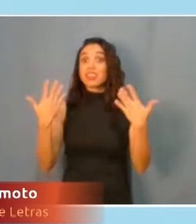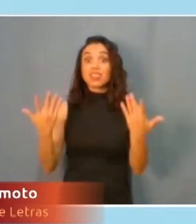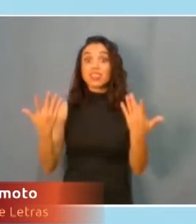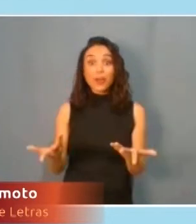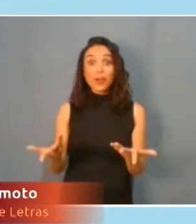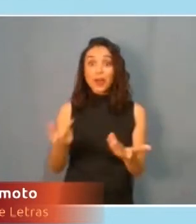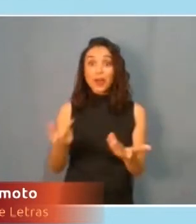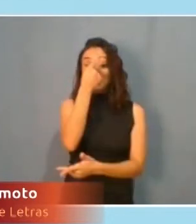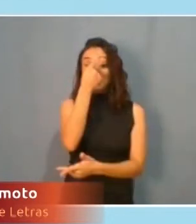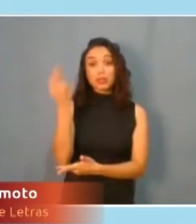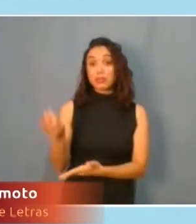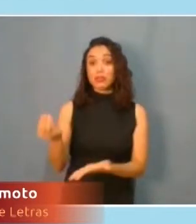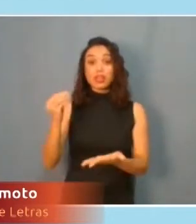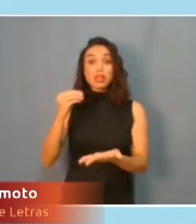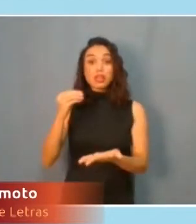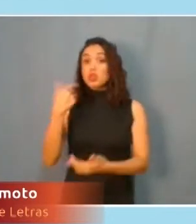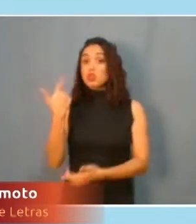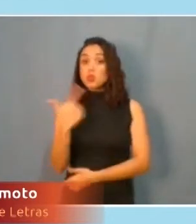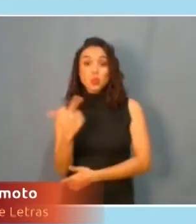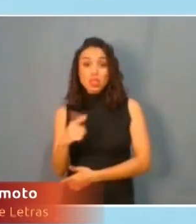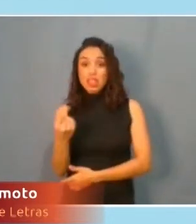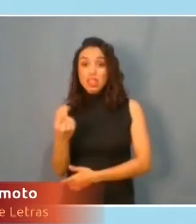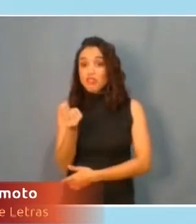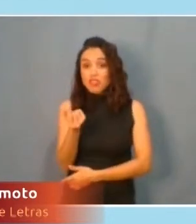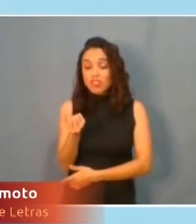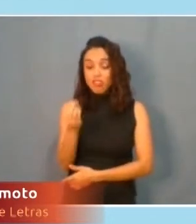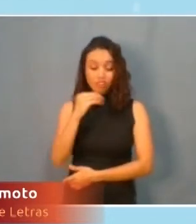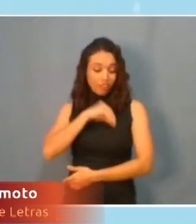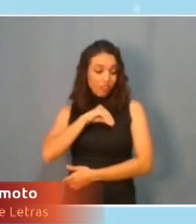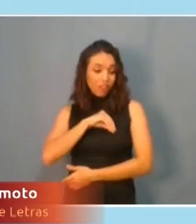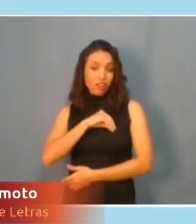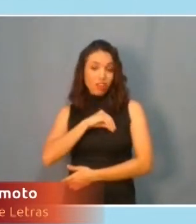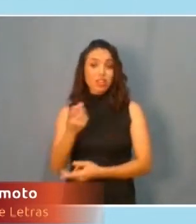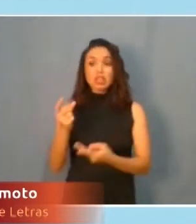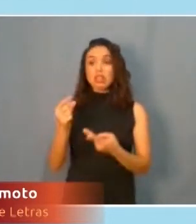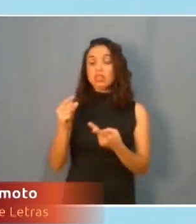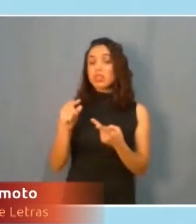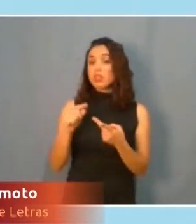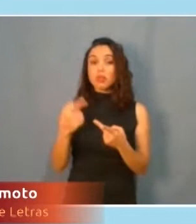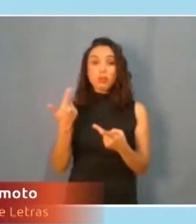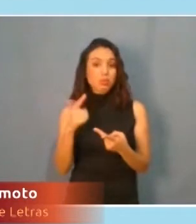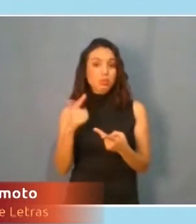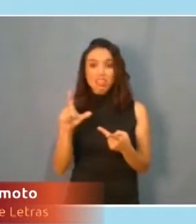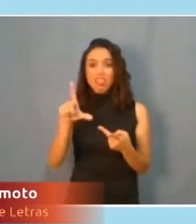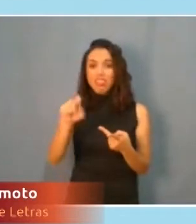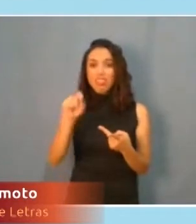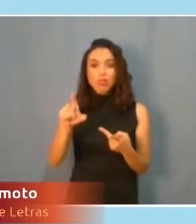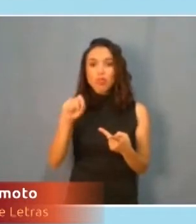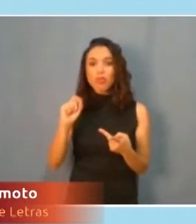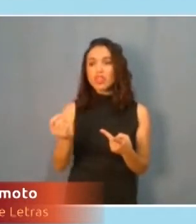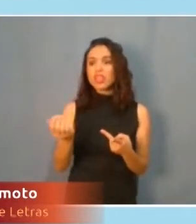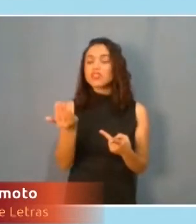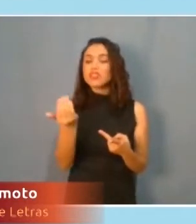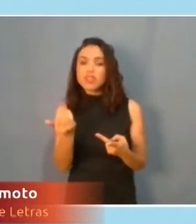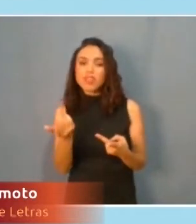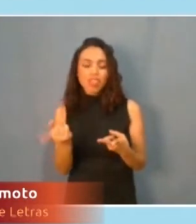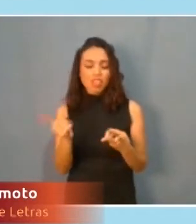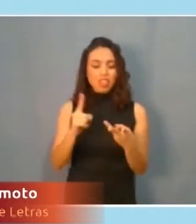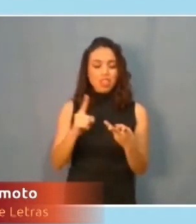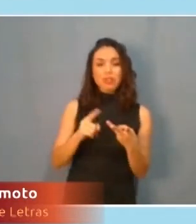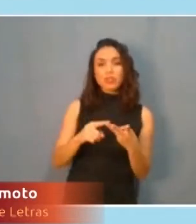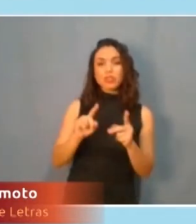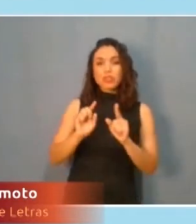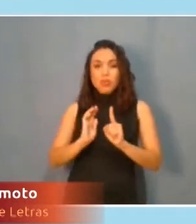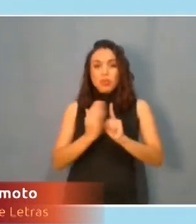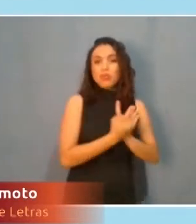pessoas não têm escolha do que elas querem consumir, as pessoas não têm Estado apoiando e as pessoas são excluídas. Então, isso leva